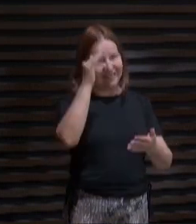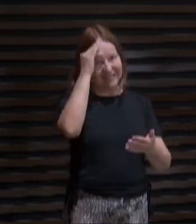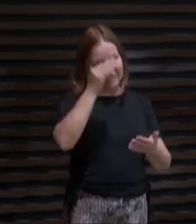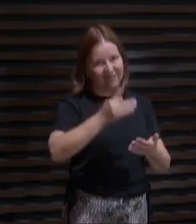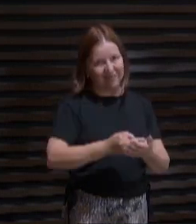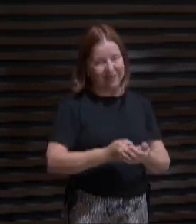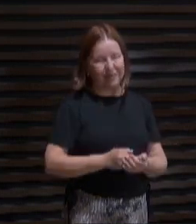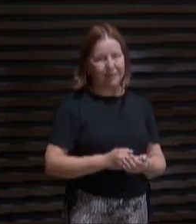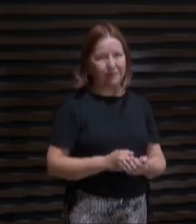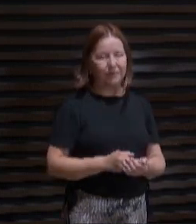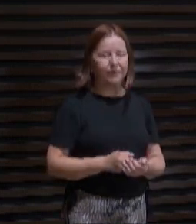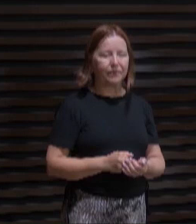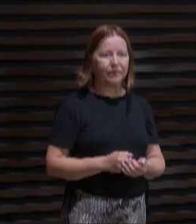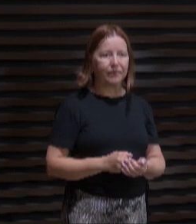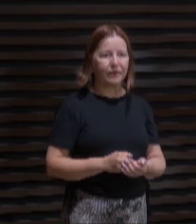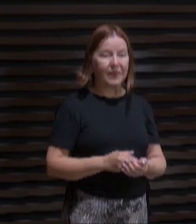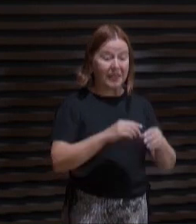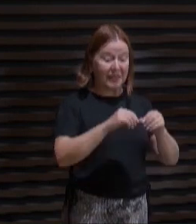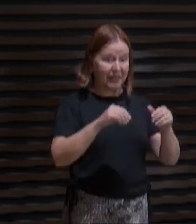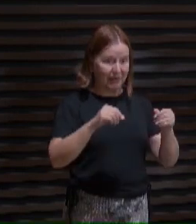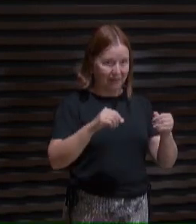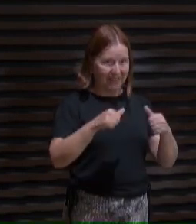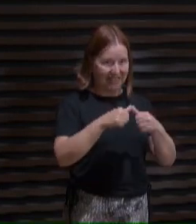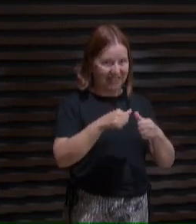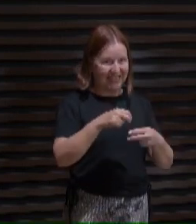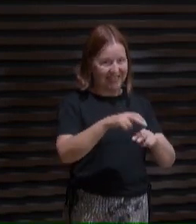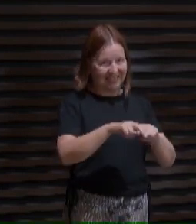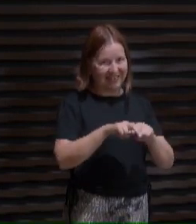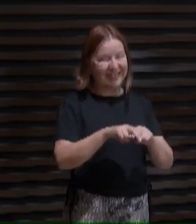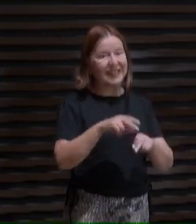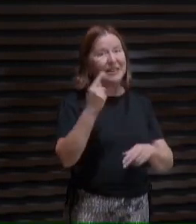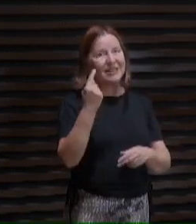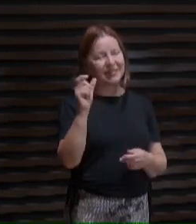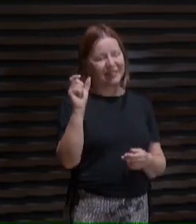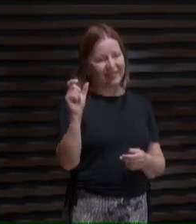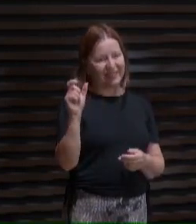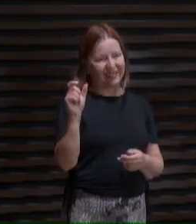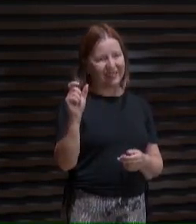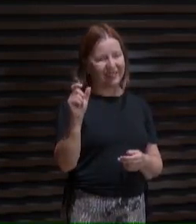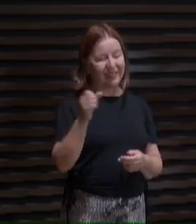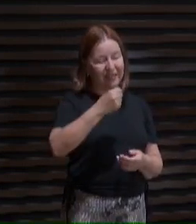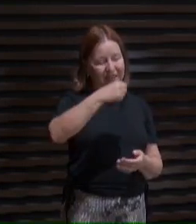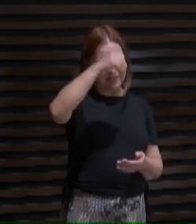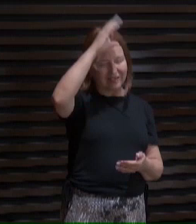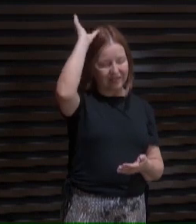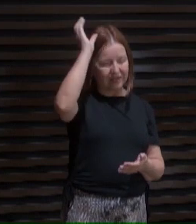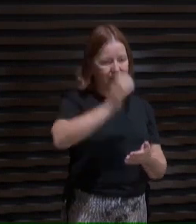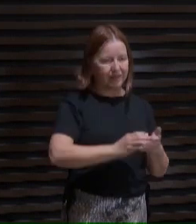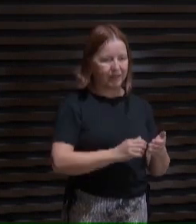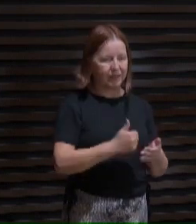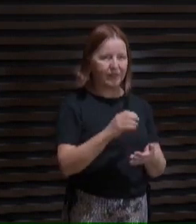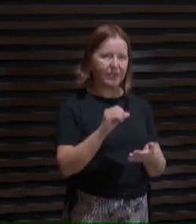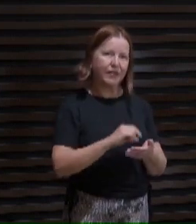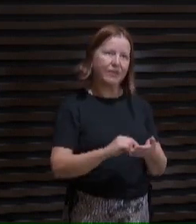E a substância desta causa é a sua palavra. Nós temos em Romanos capítulo 10,